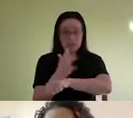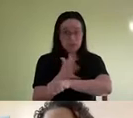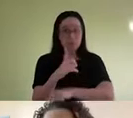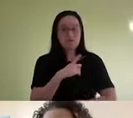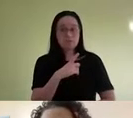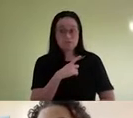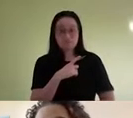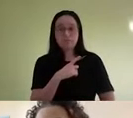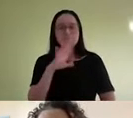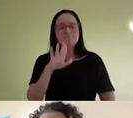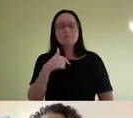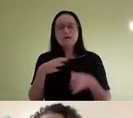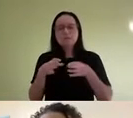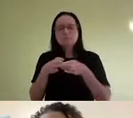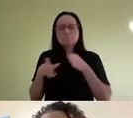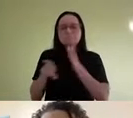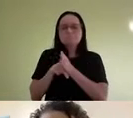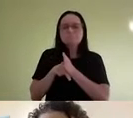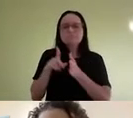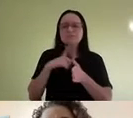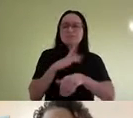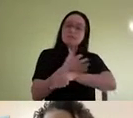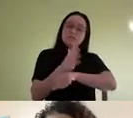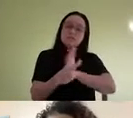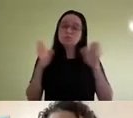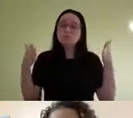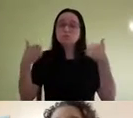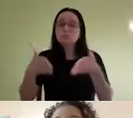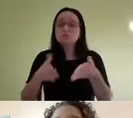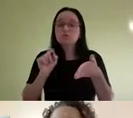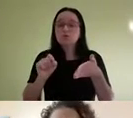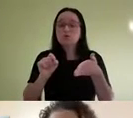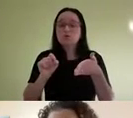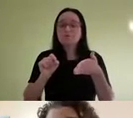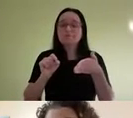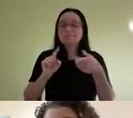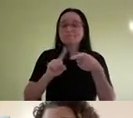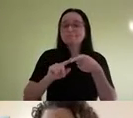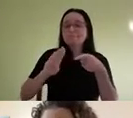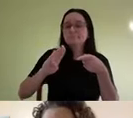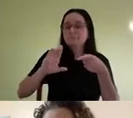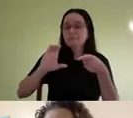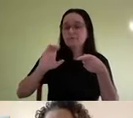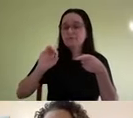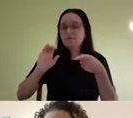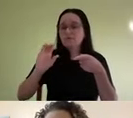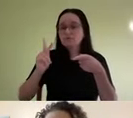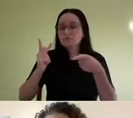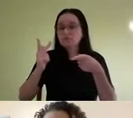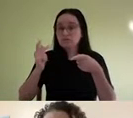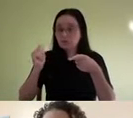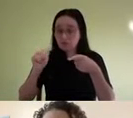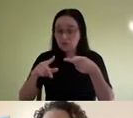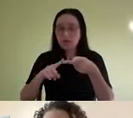unidade a gente tem um estágio focado em blockchain, na parte cognitiva, que é a